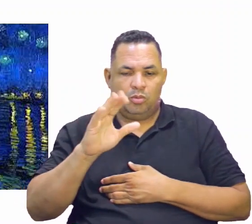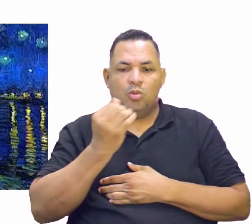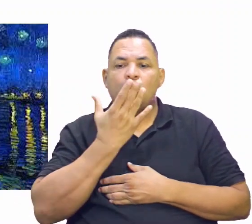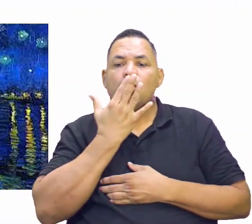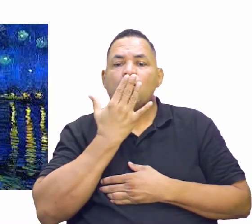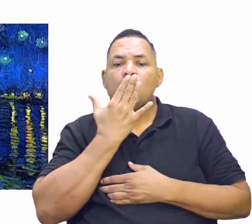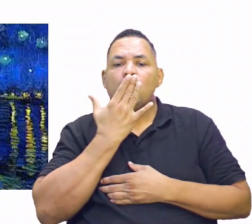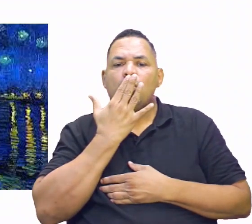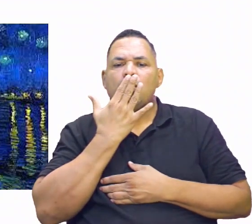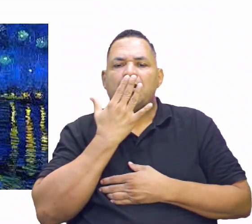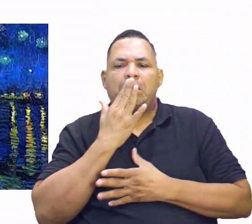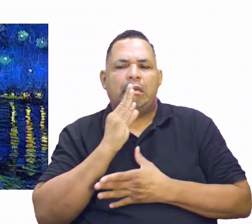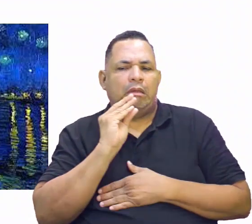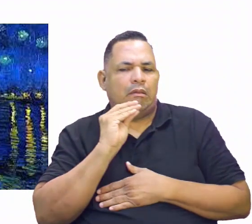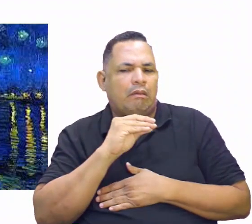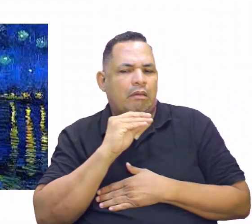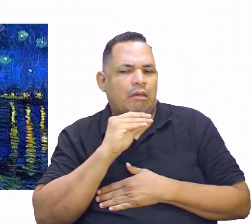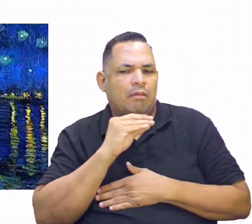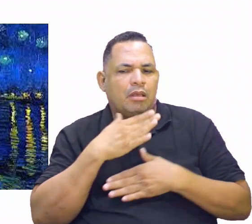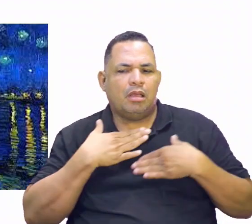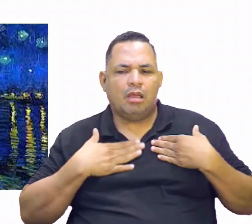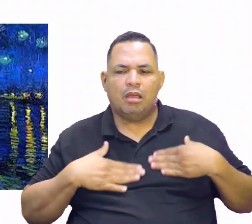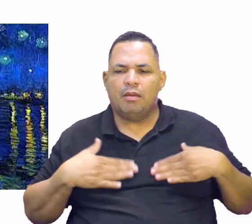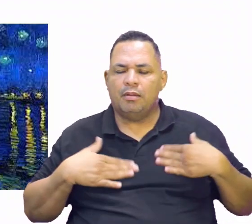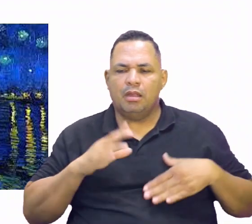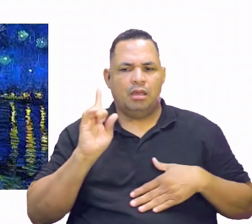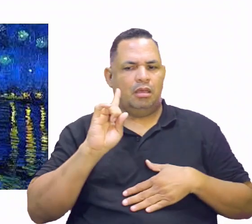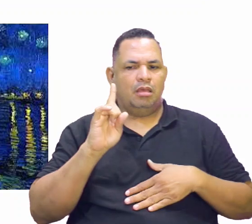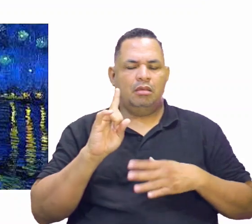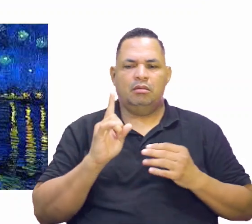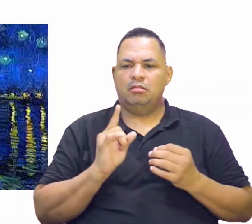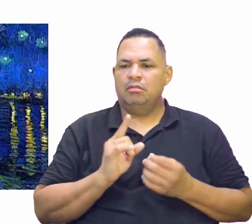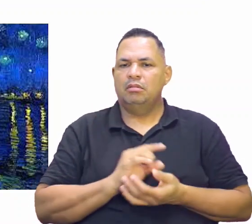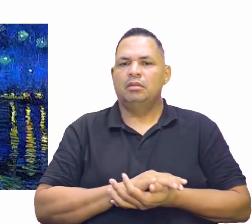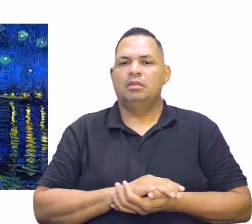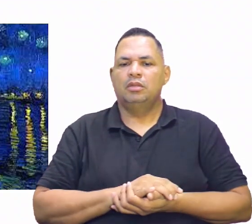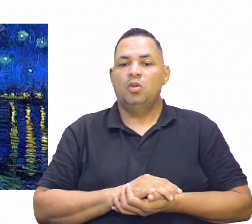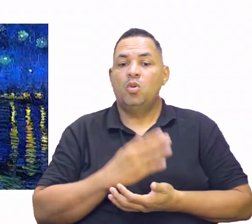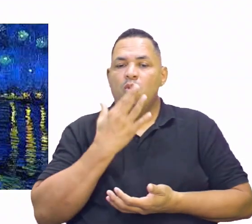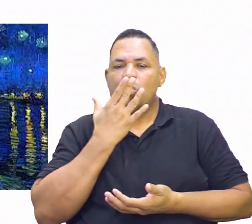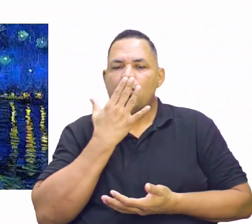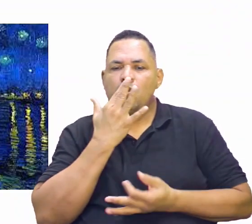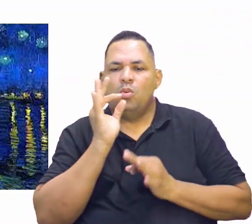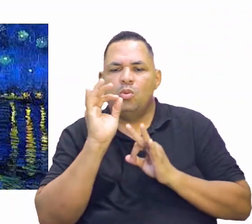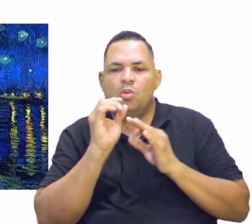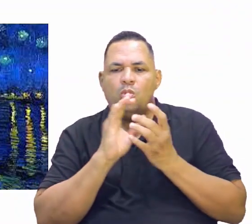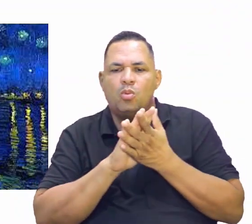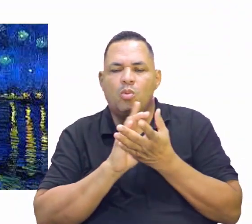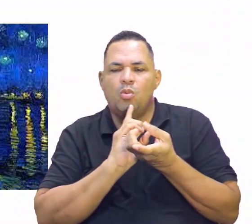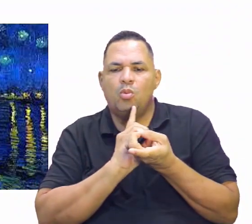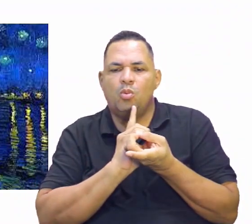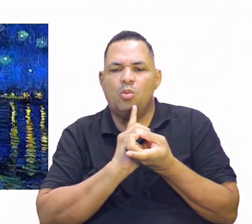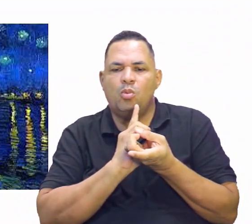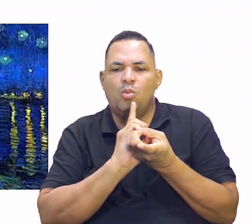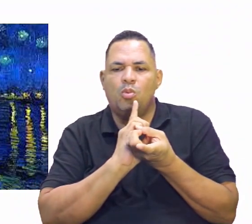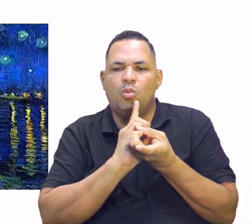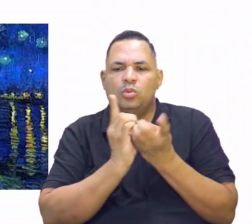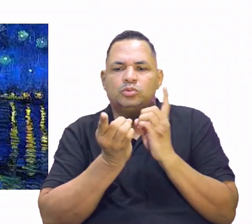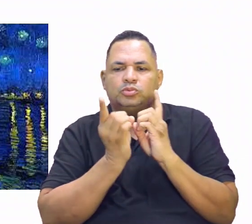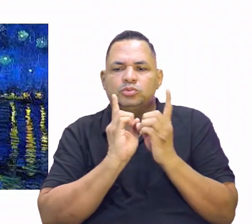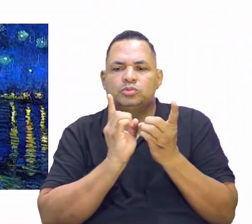cores, como elas não são aquelas cores assim calmas, tranquilas. O dinamismo improvisado, você não